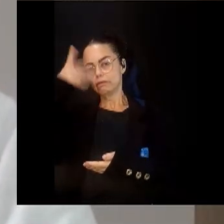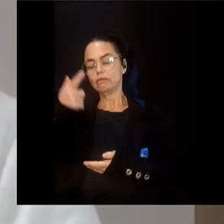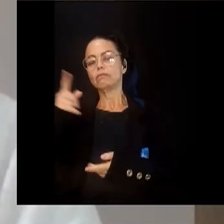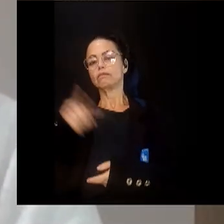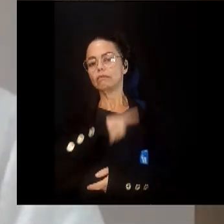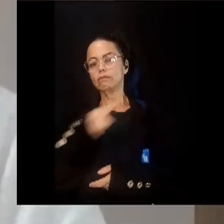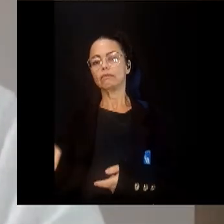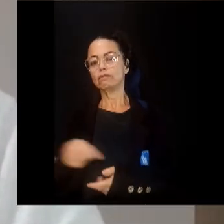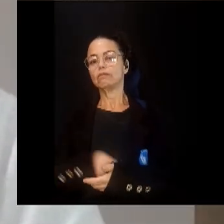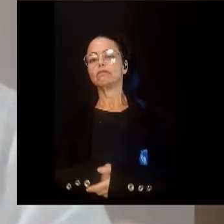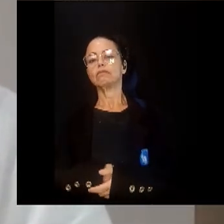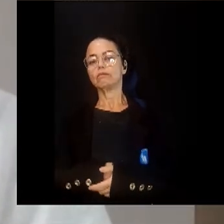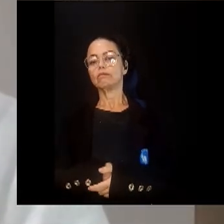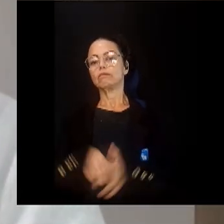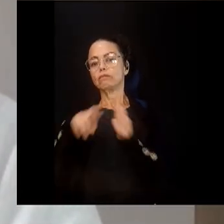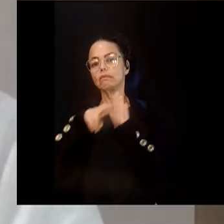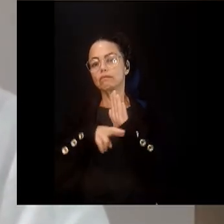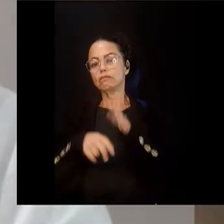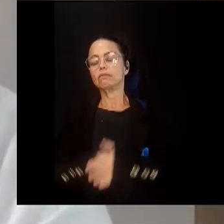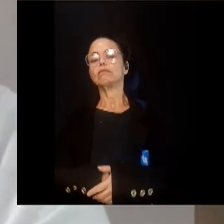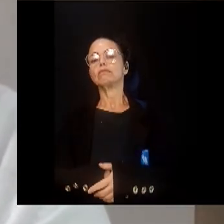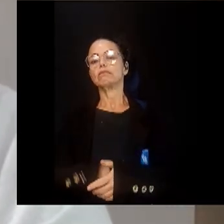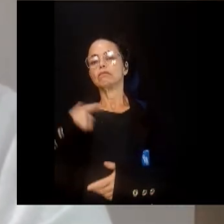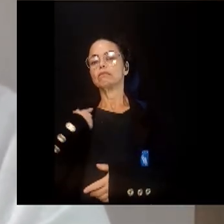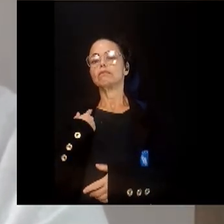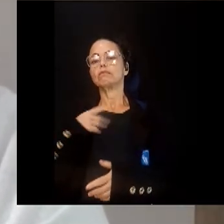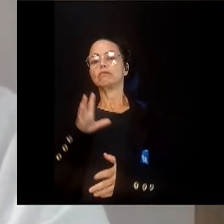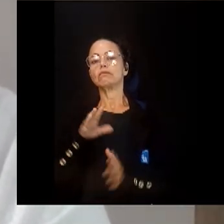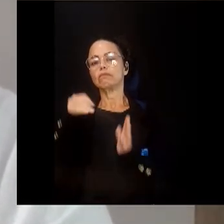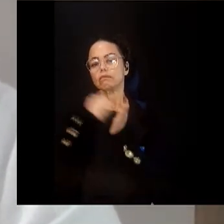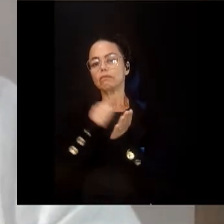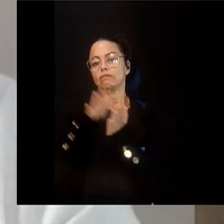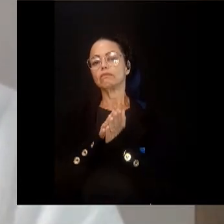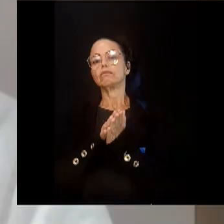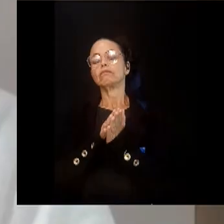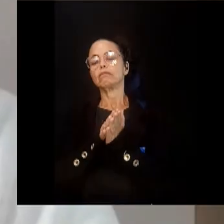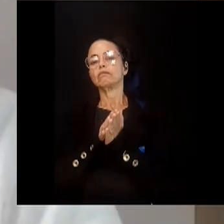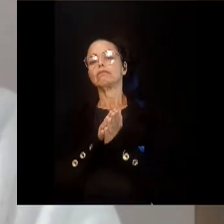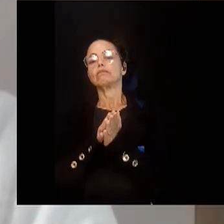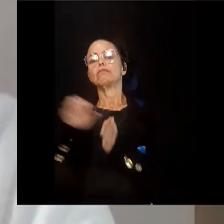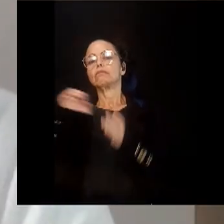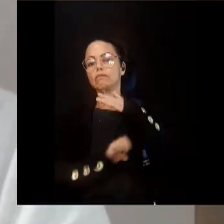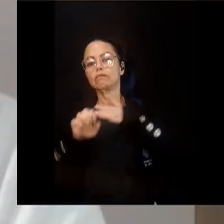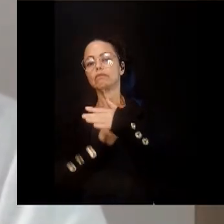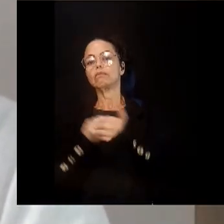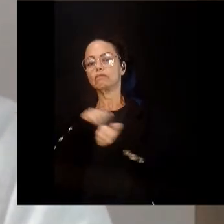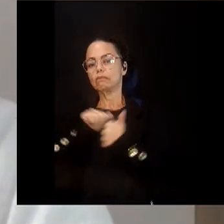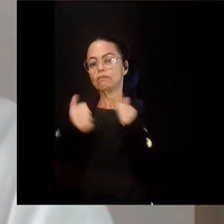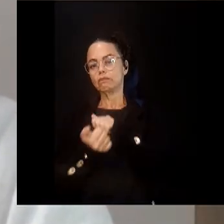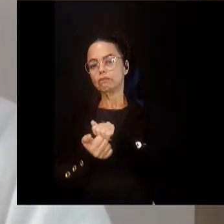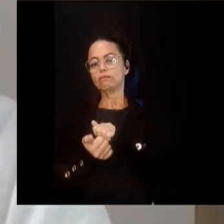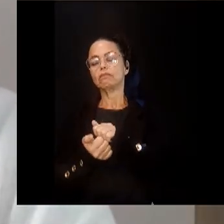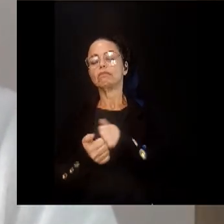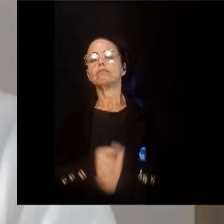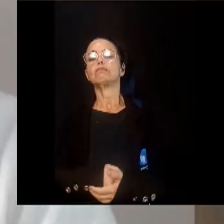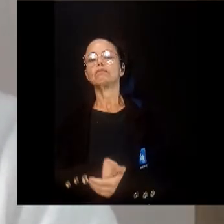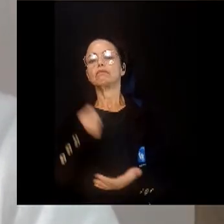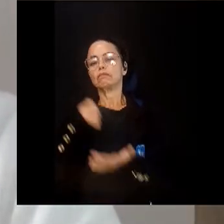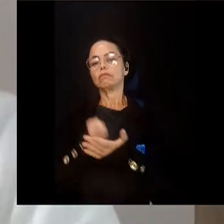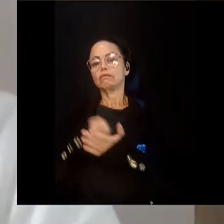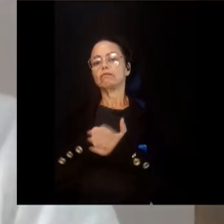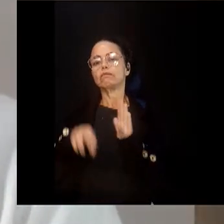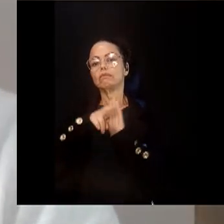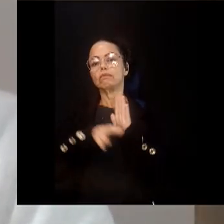efeito da norma, que é a aplicação da multa caso a empresa não esteja adequada, né, à exigência da norma. E